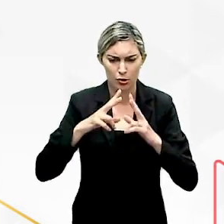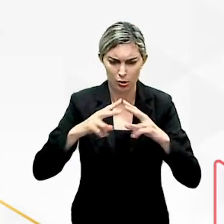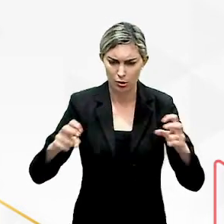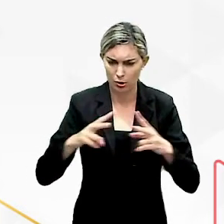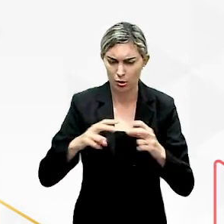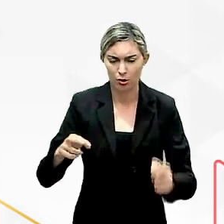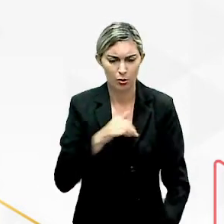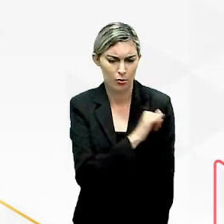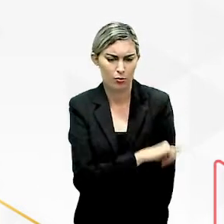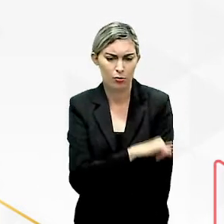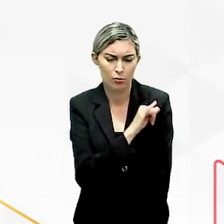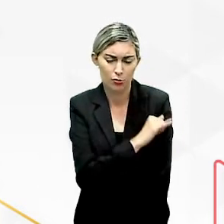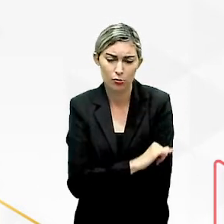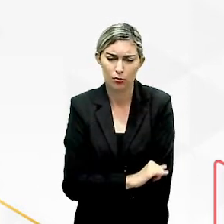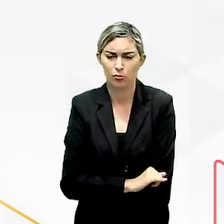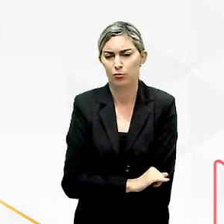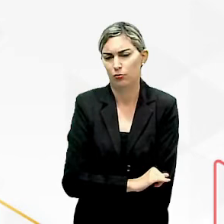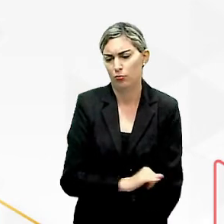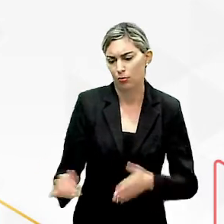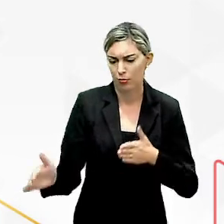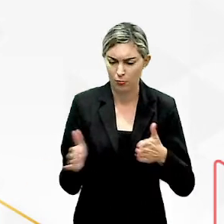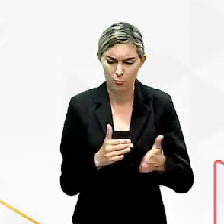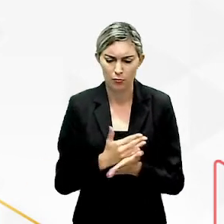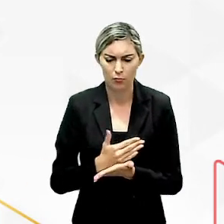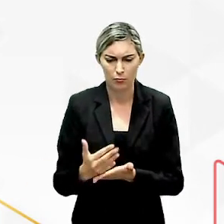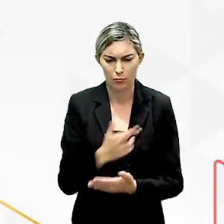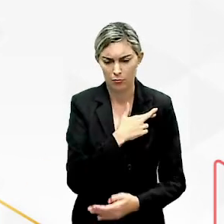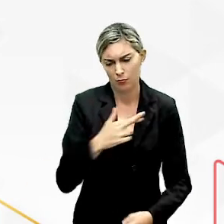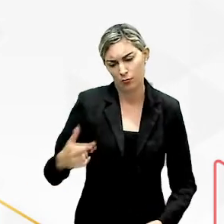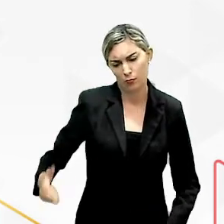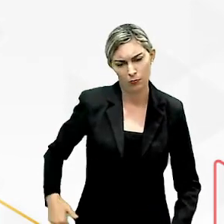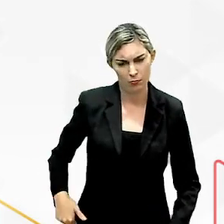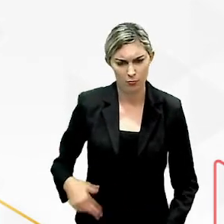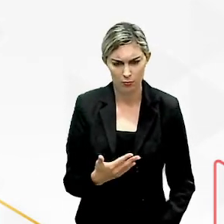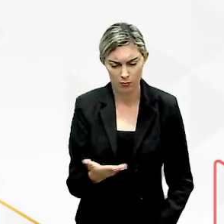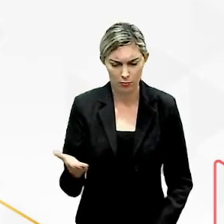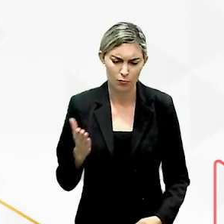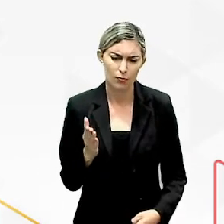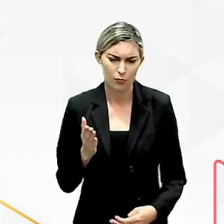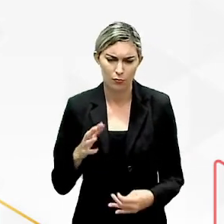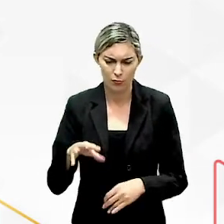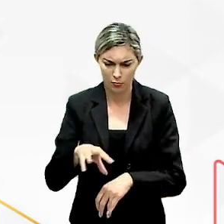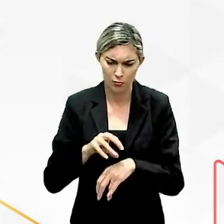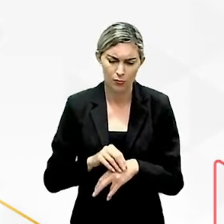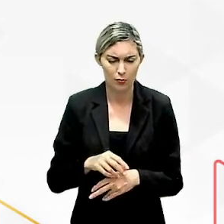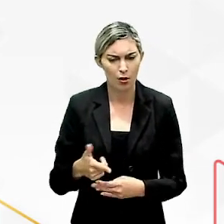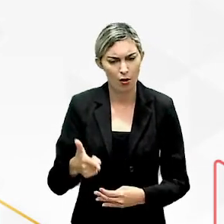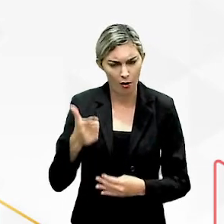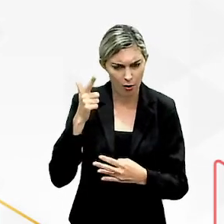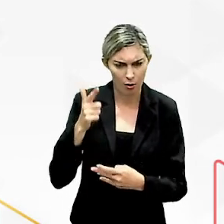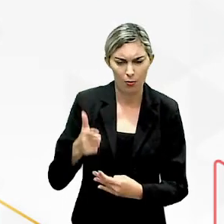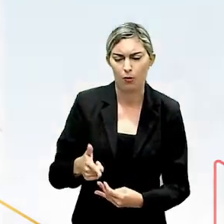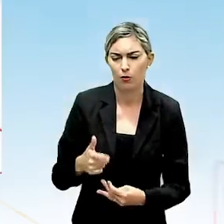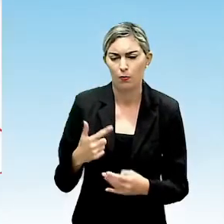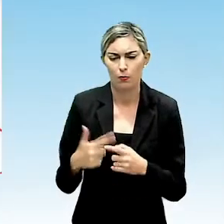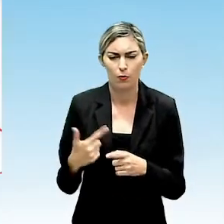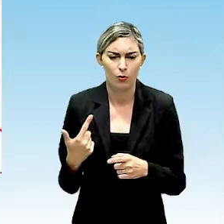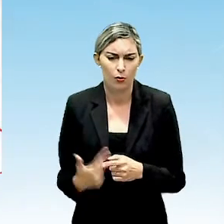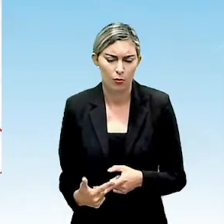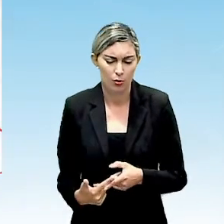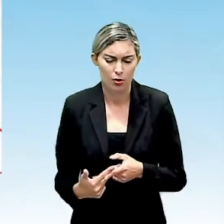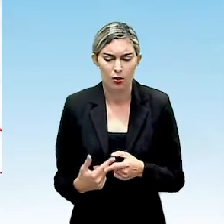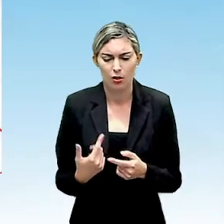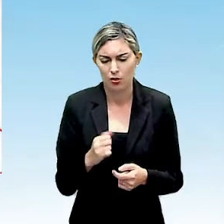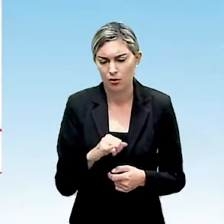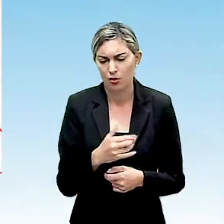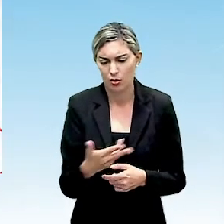Janeiro, né, contrários a esse momento inicial da República. Conflito, inclusive, que pegaram em armas. Mas por que contrário? Porque